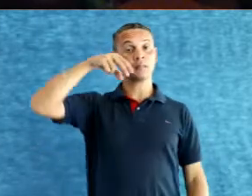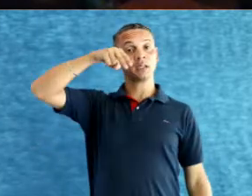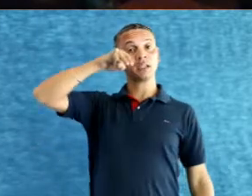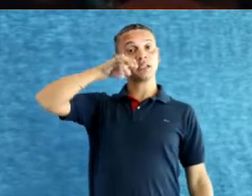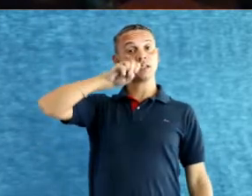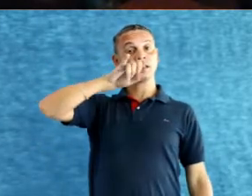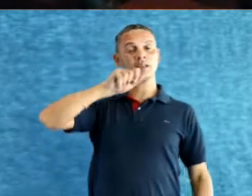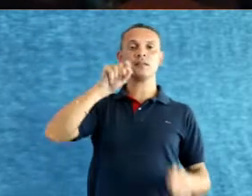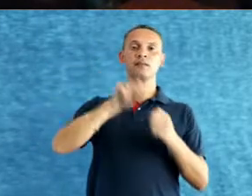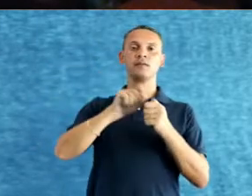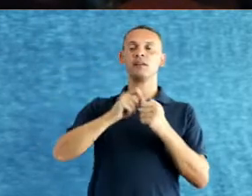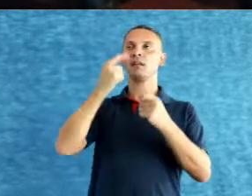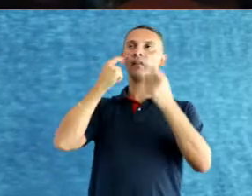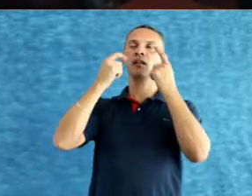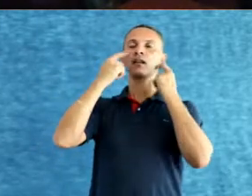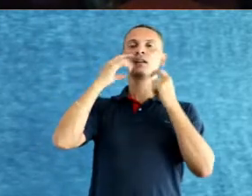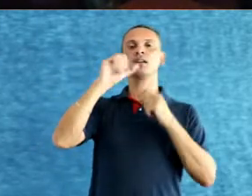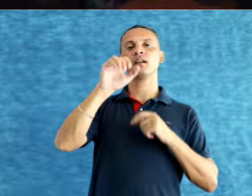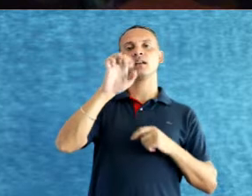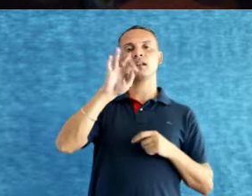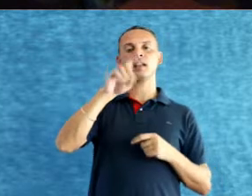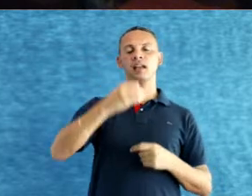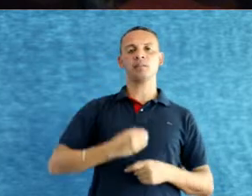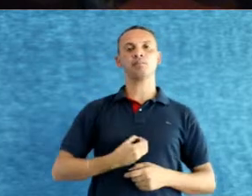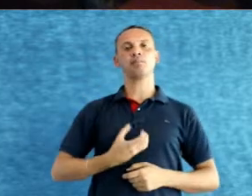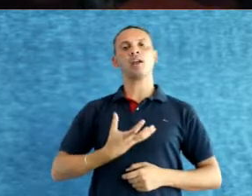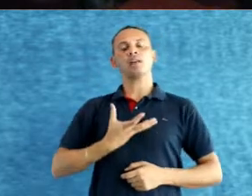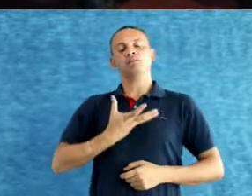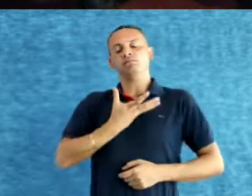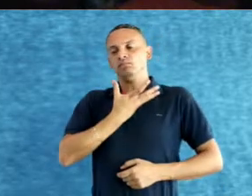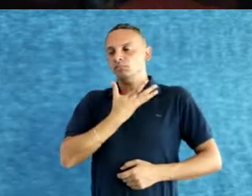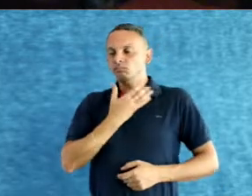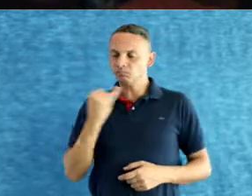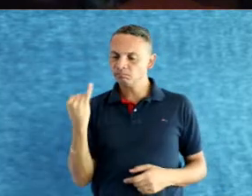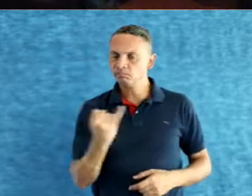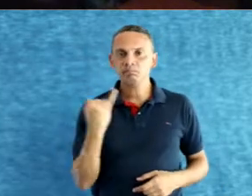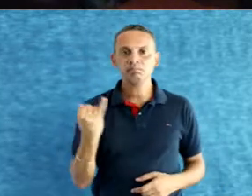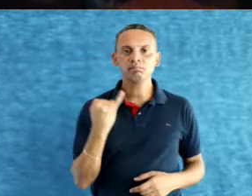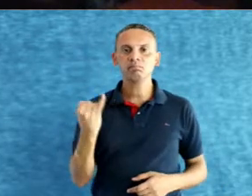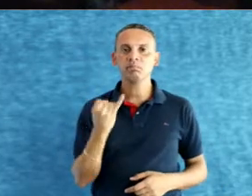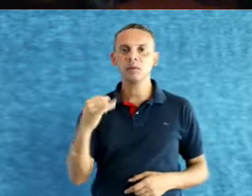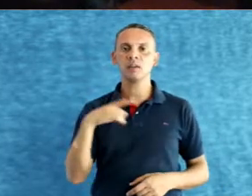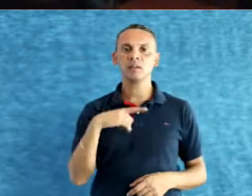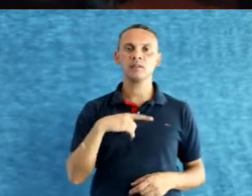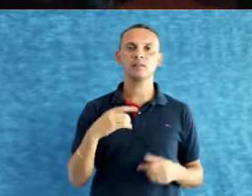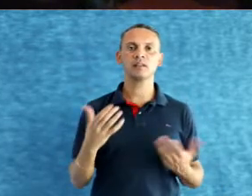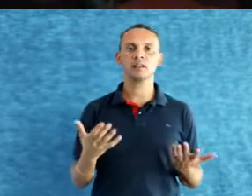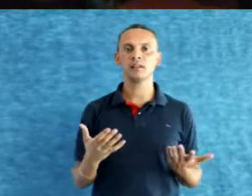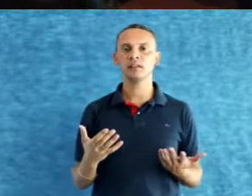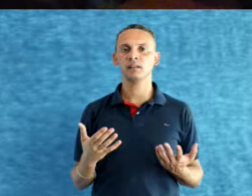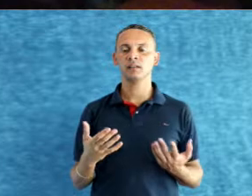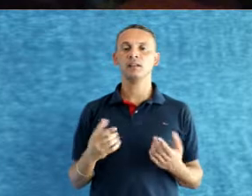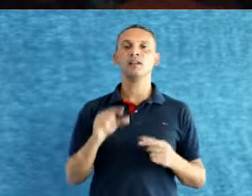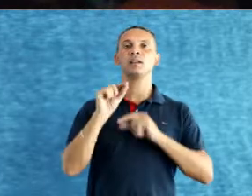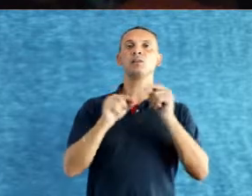eu chego lá. É o pranto do Caeté, porque ele chora, é o índio sobrevivente. Então, ele está chorando, é a lágrima